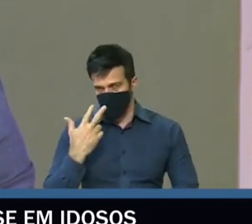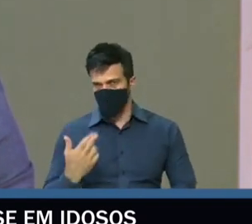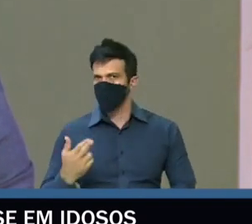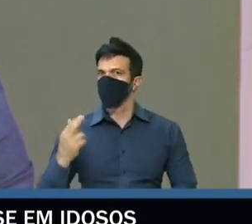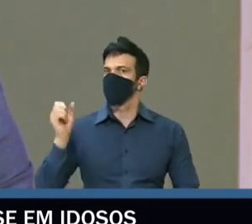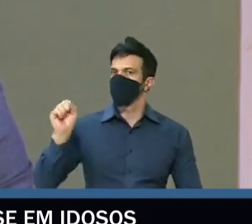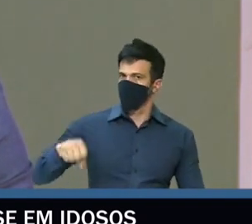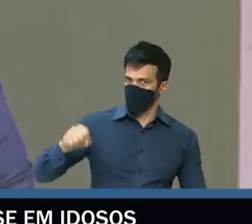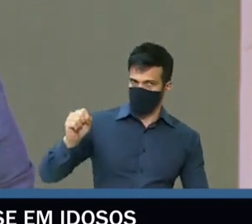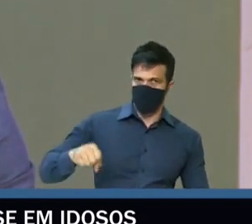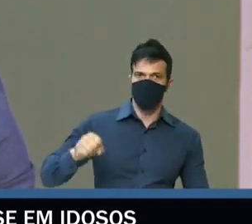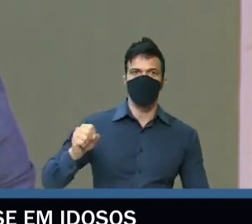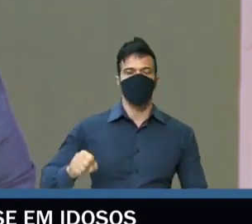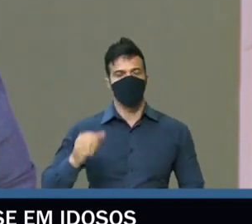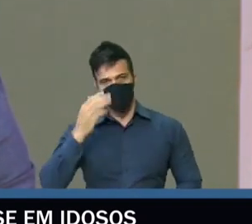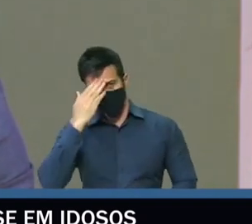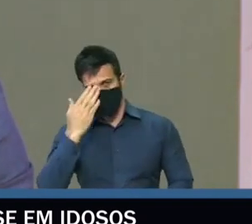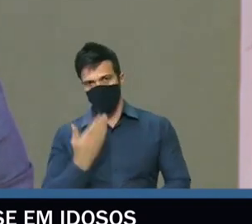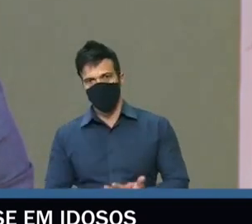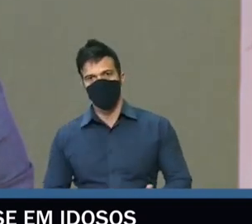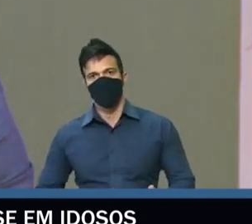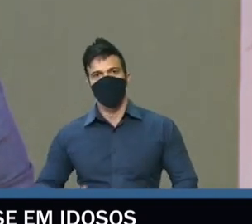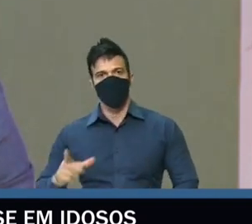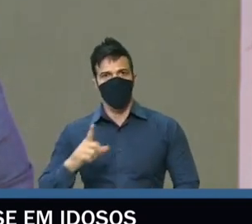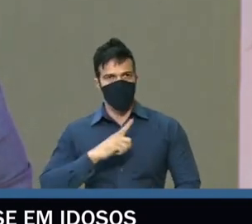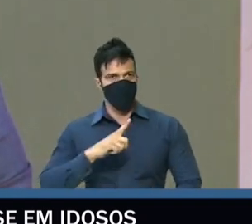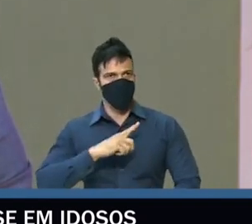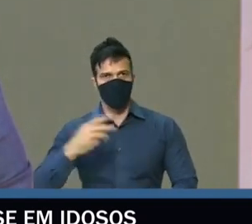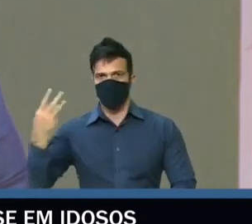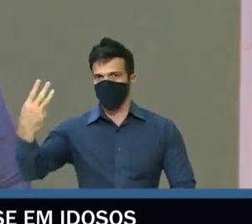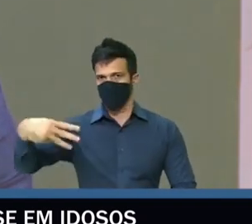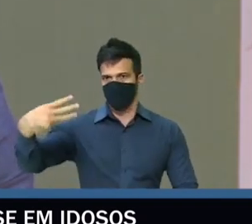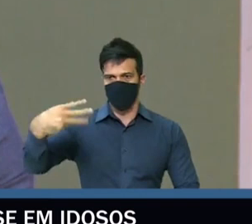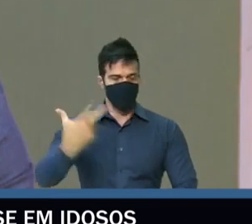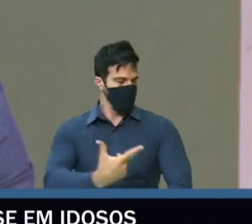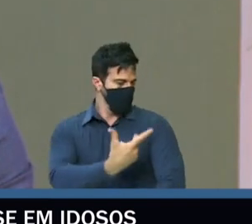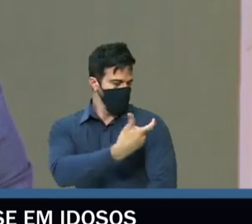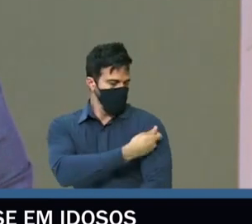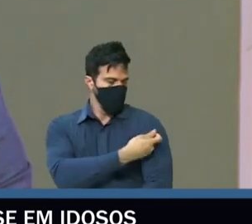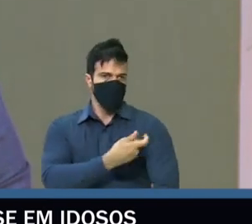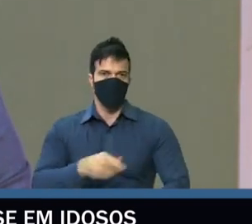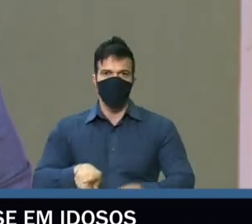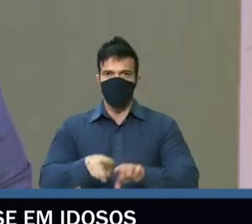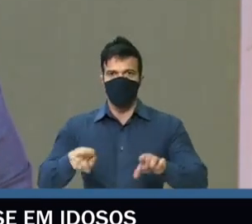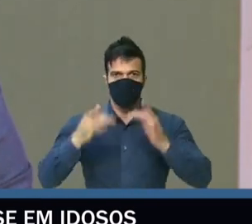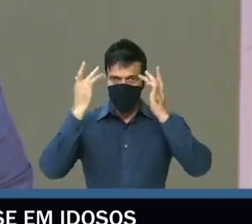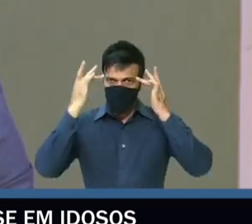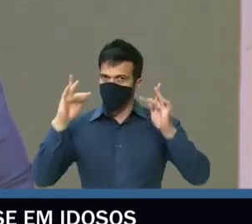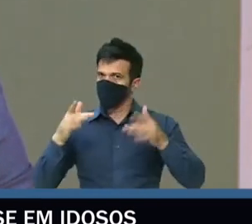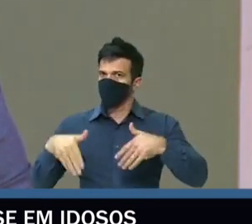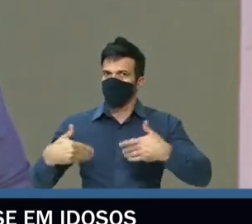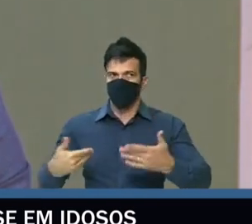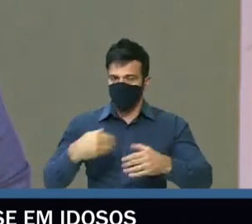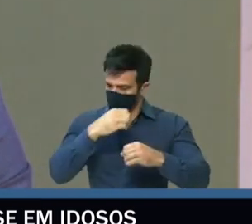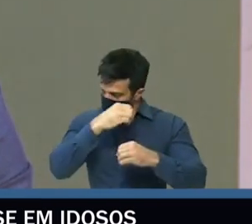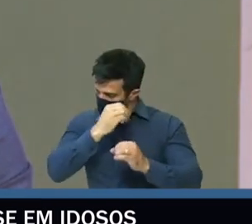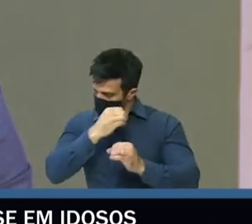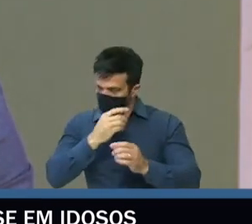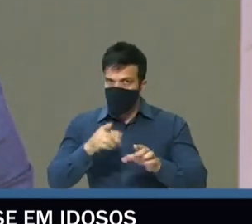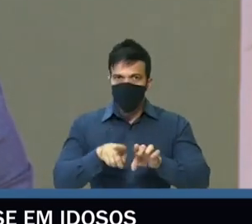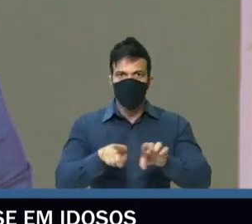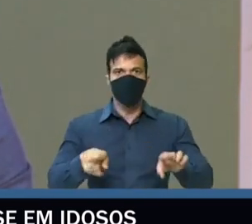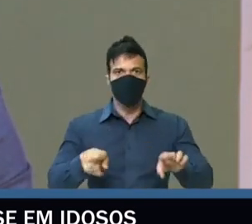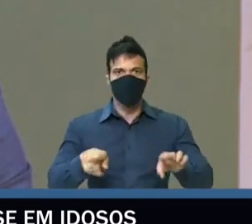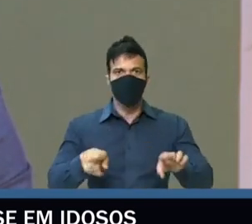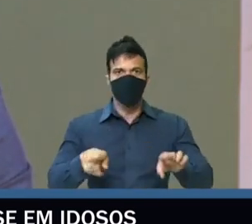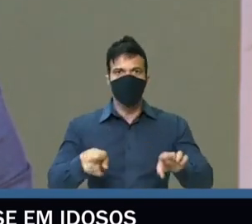que assim uma intenção de fazer uma terça Ah e não se sabe ainda qual laboratório mas o que tudo indica pode